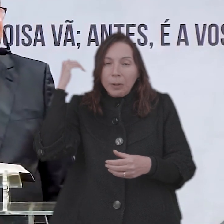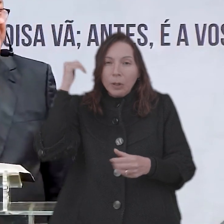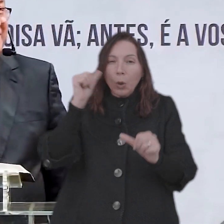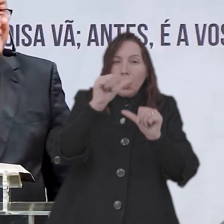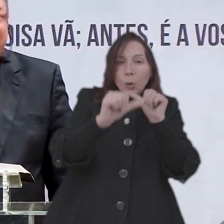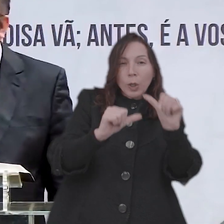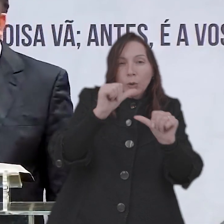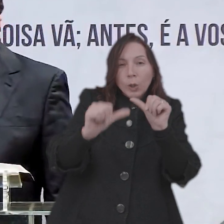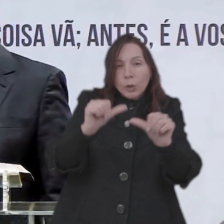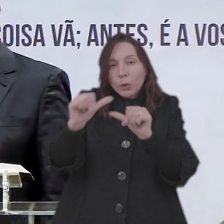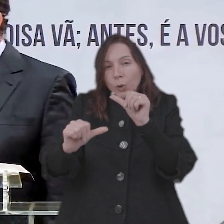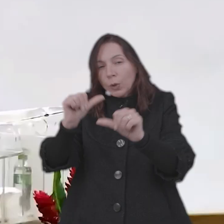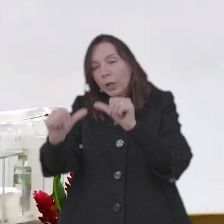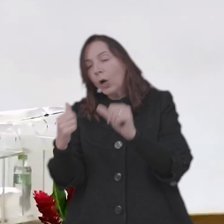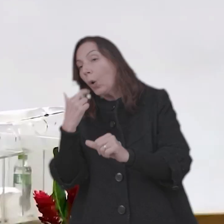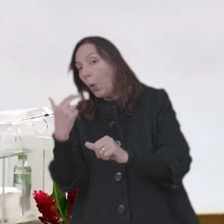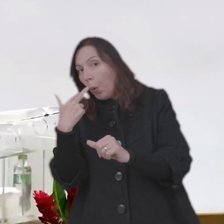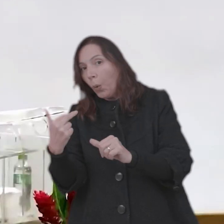cor diferente,